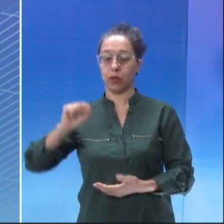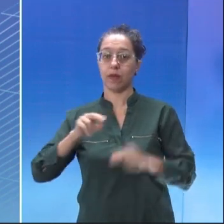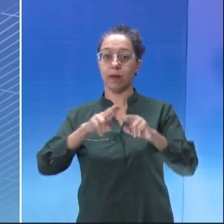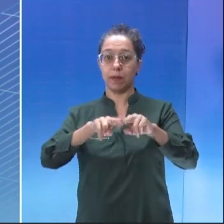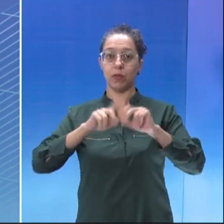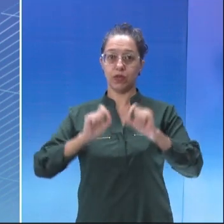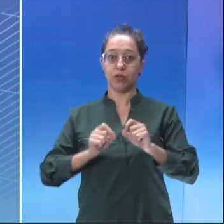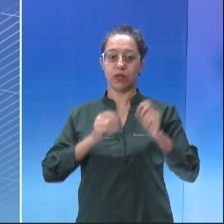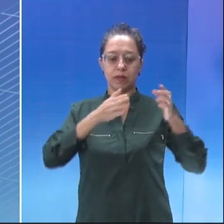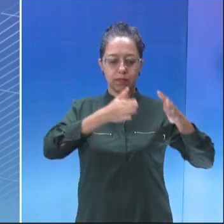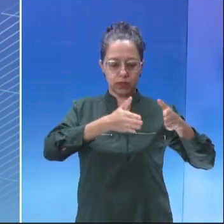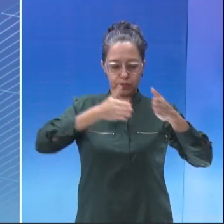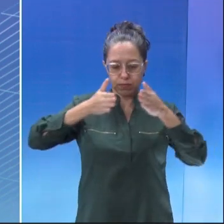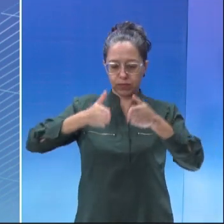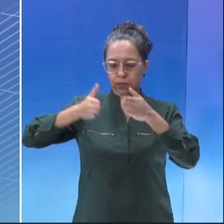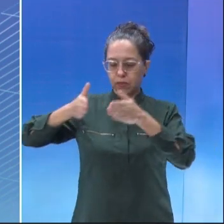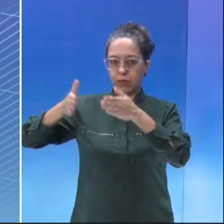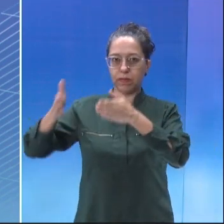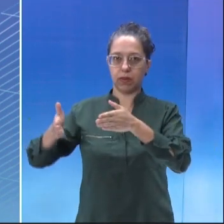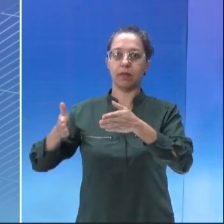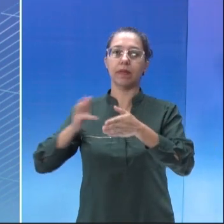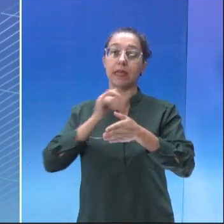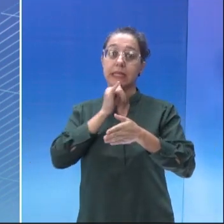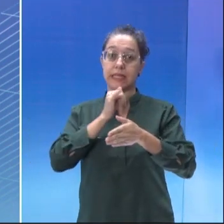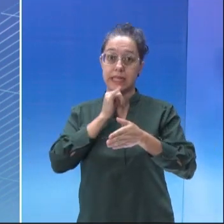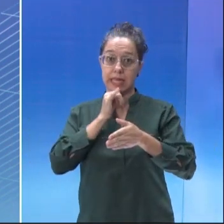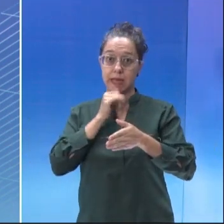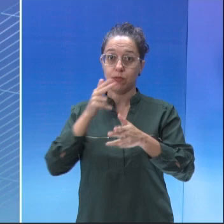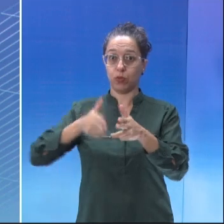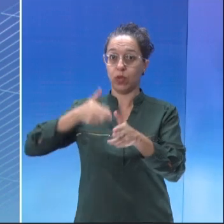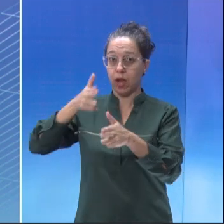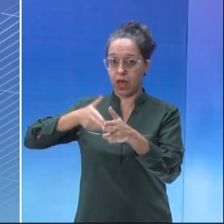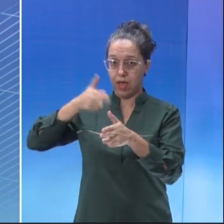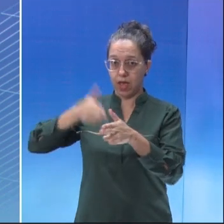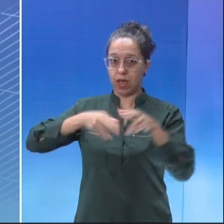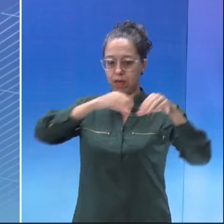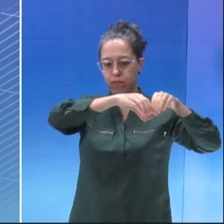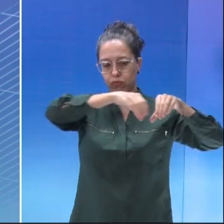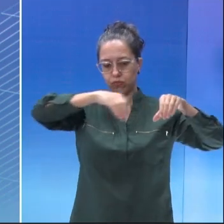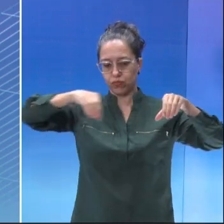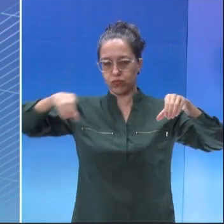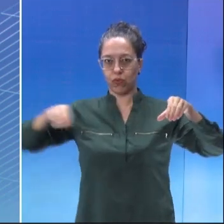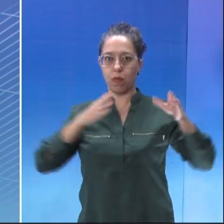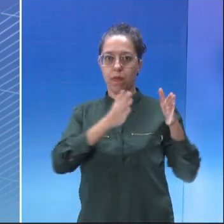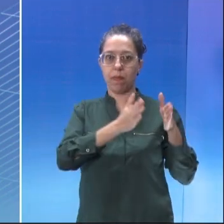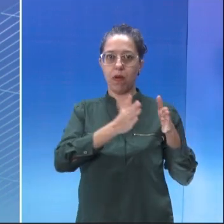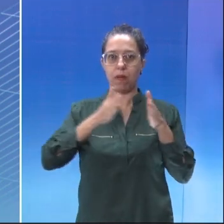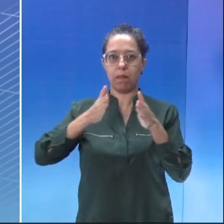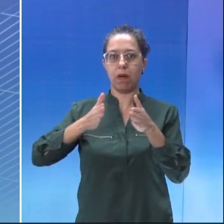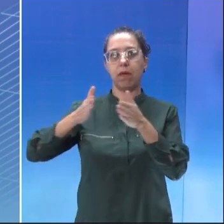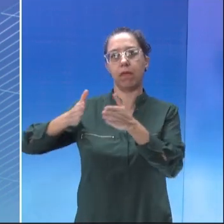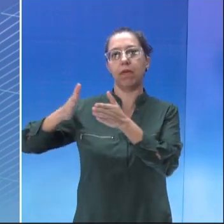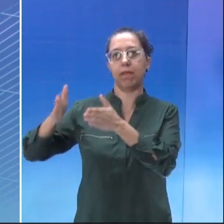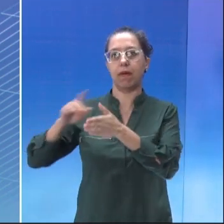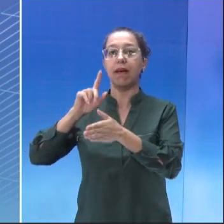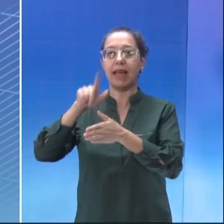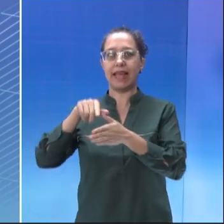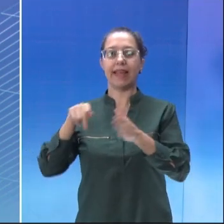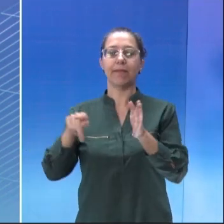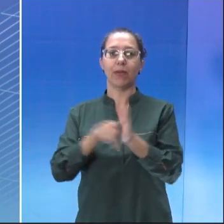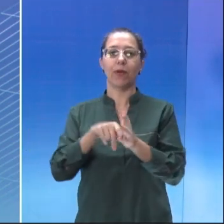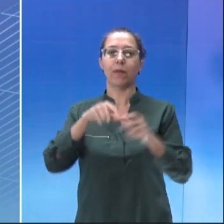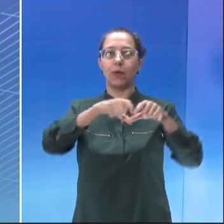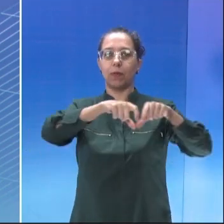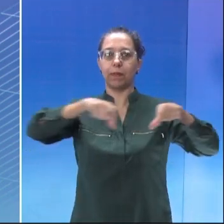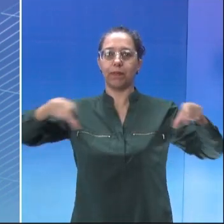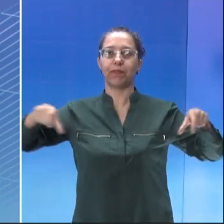vários aminoácidos, como exemplo do trem que eu mostrei para vocês, eu vou ter uma